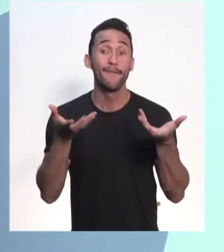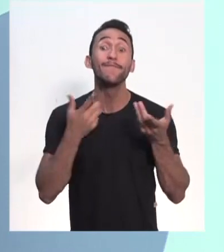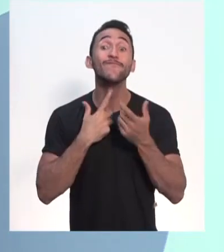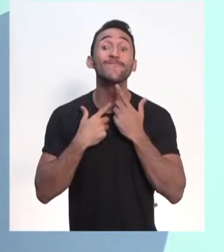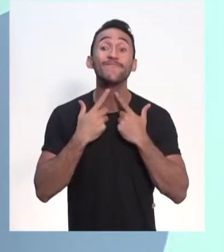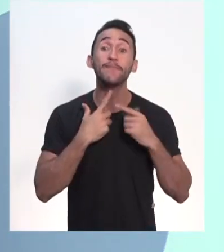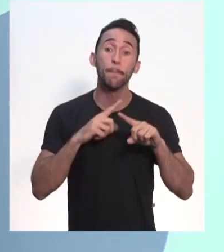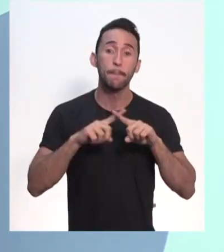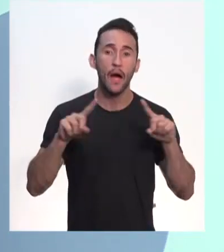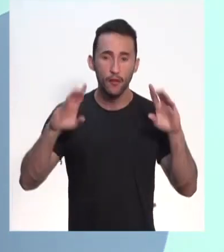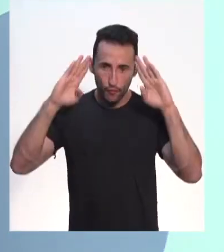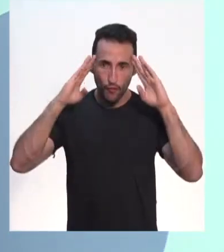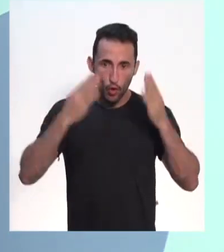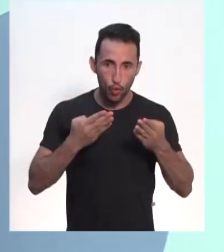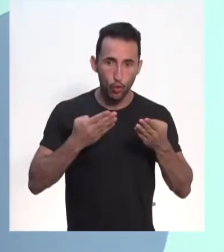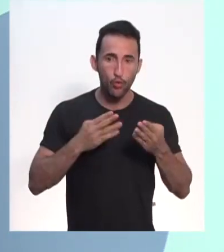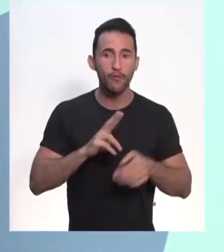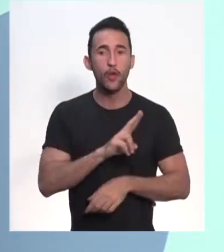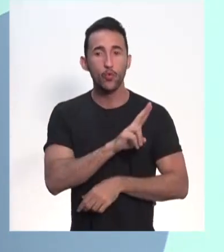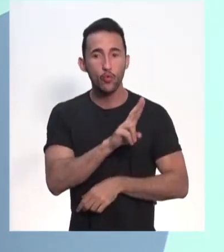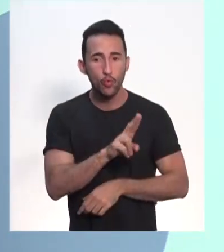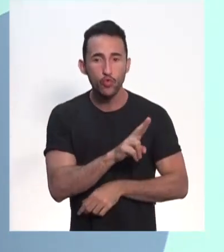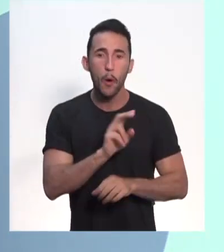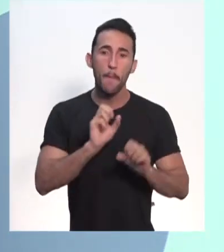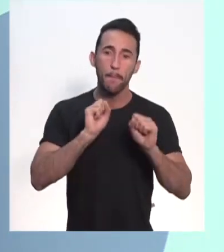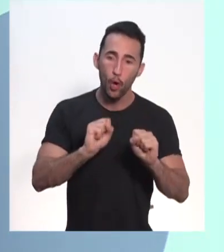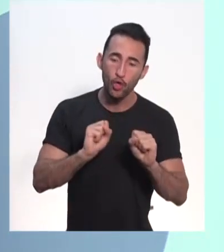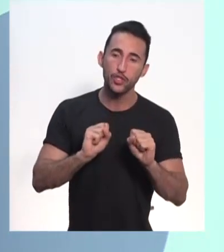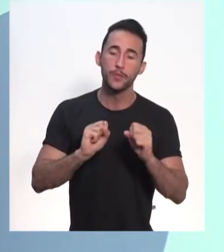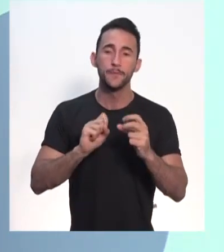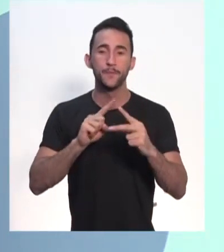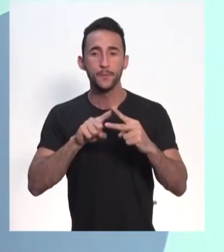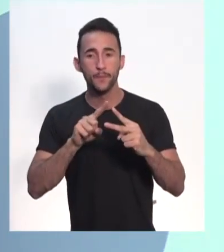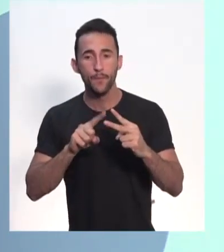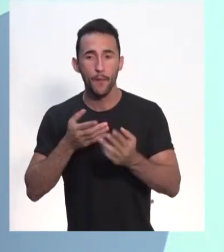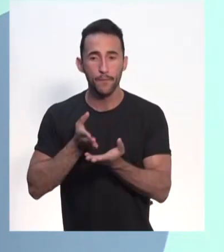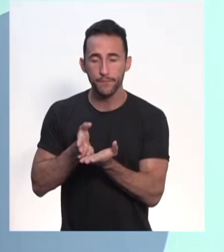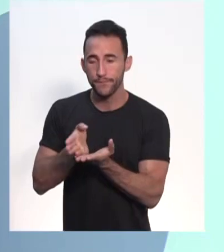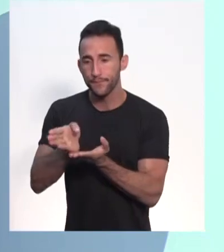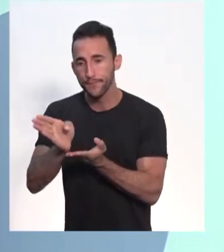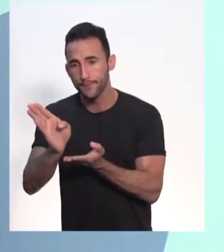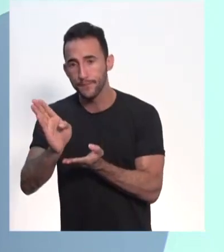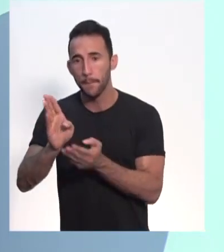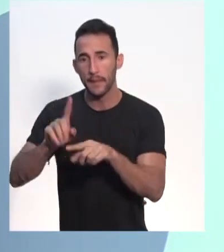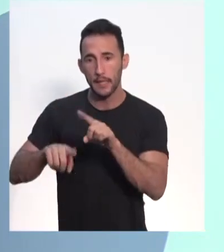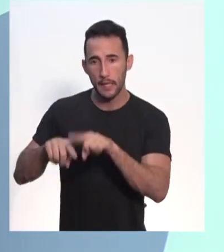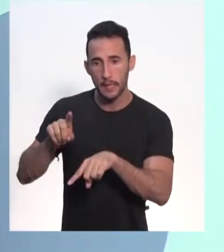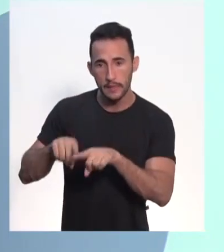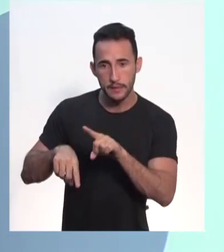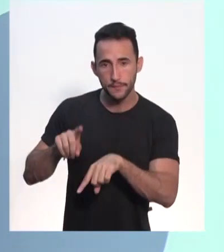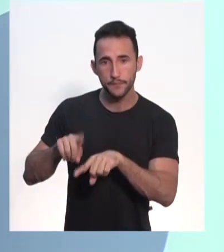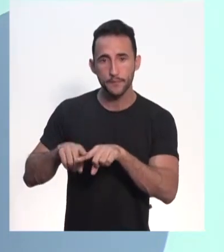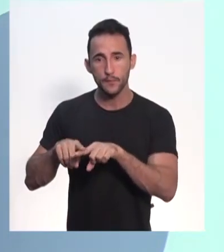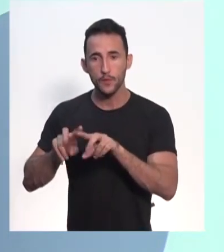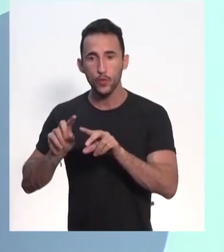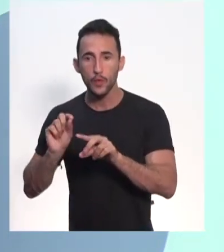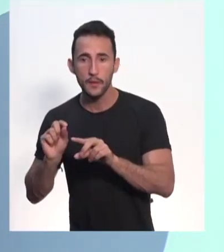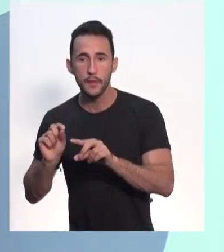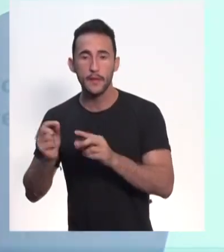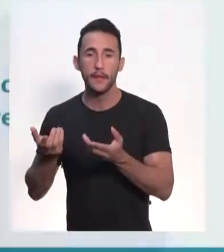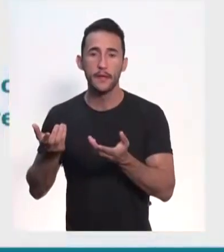é o uso da língua. Então, a gente tem hoje, dentro do currículo paulista,